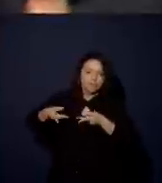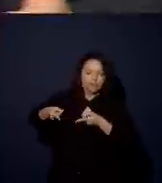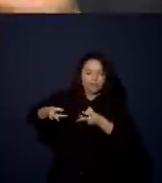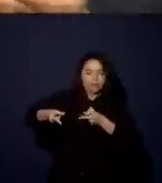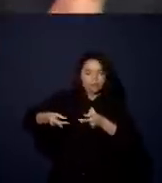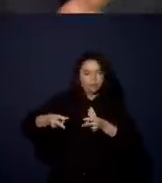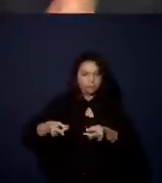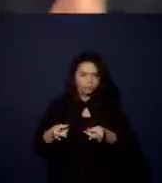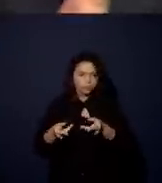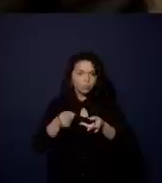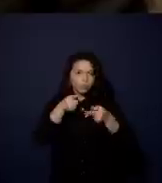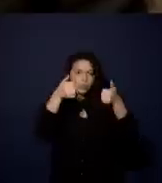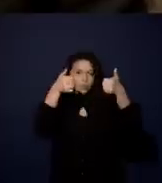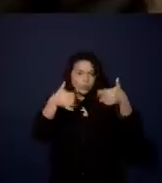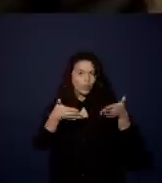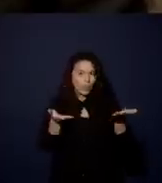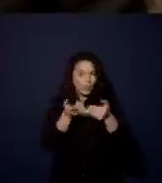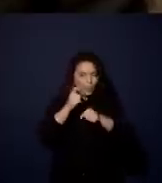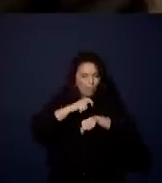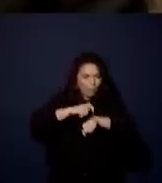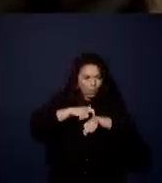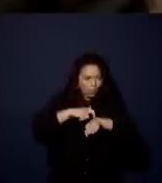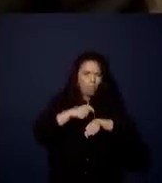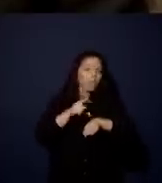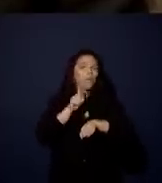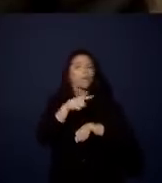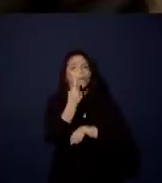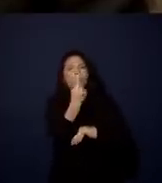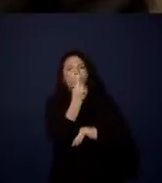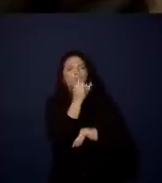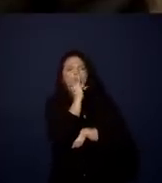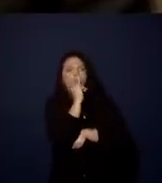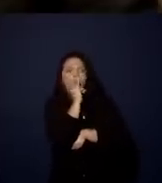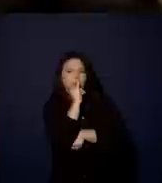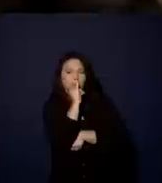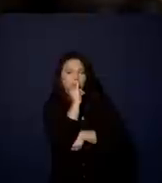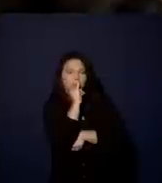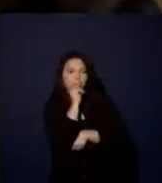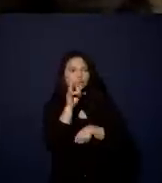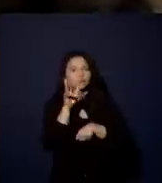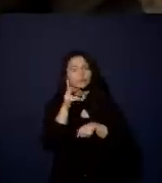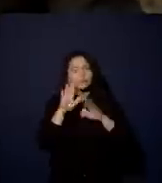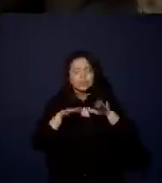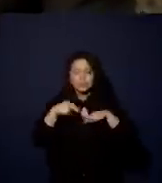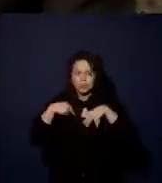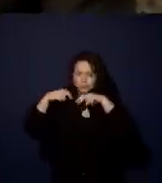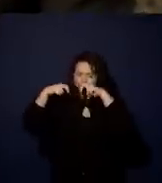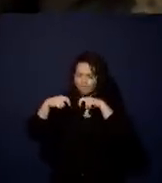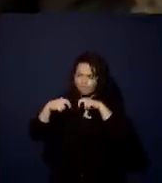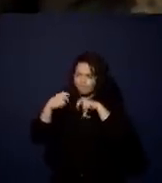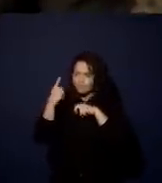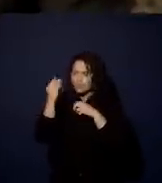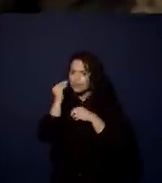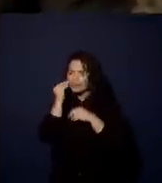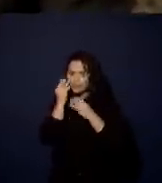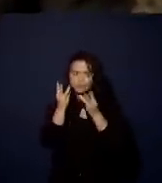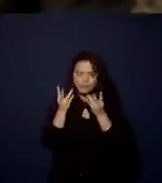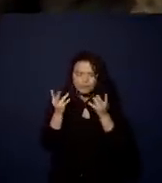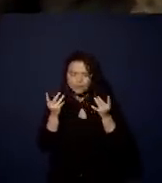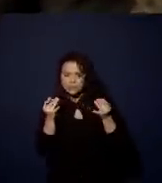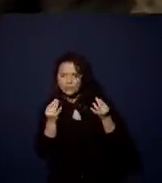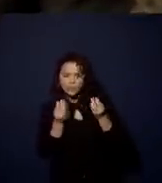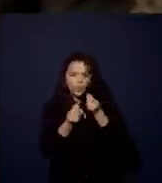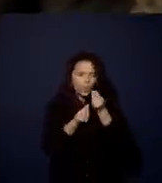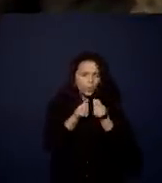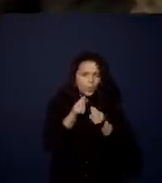você citou agora acho que acho que é um exemplo a gente várias vezes sentava para fazer conta não consegui entender hoje a gente consegue entender